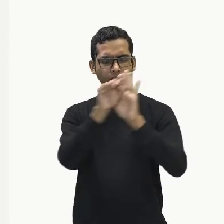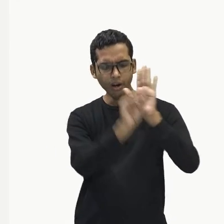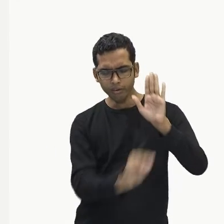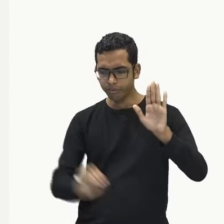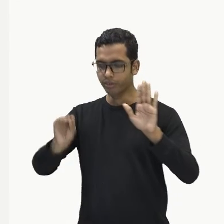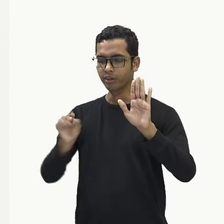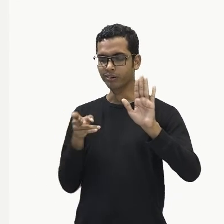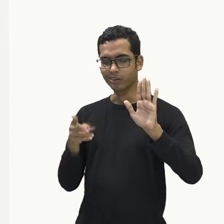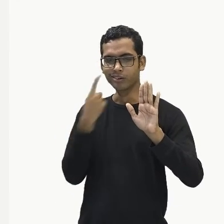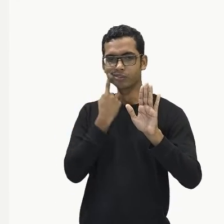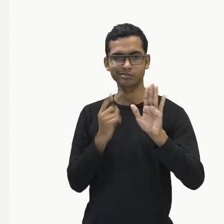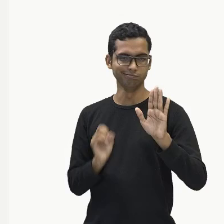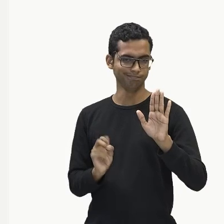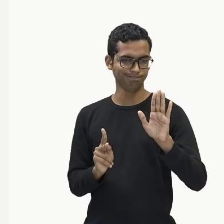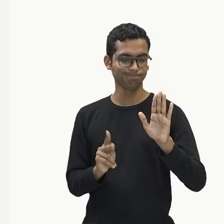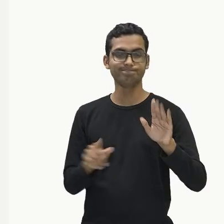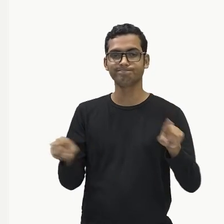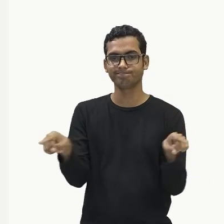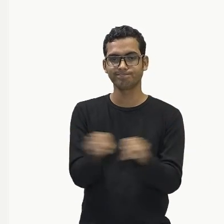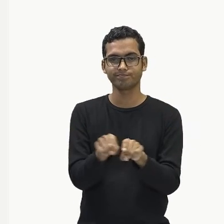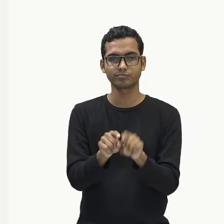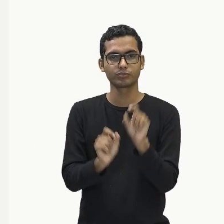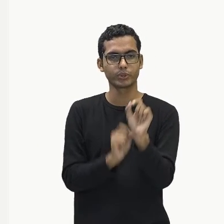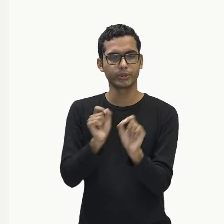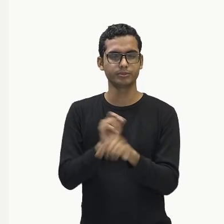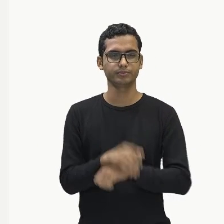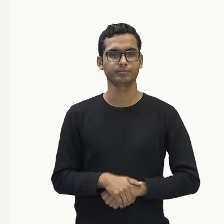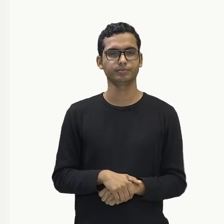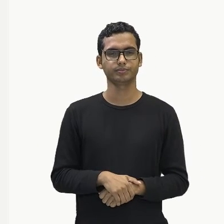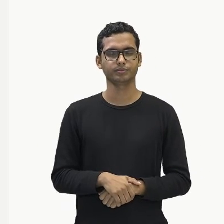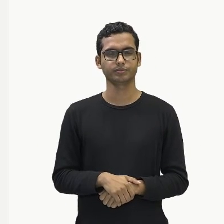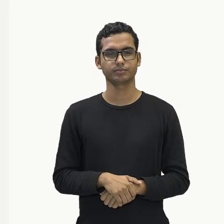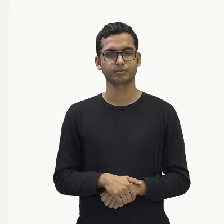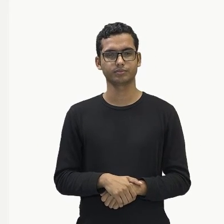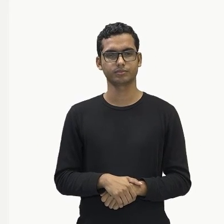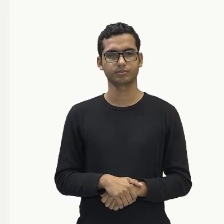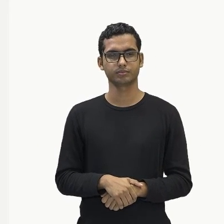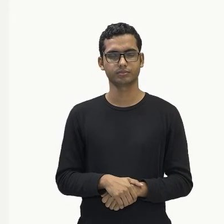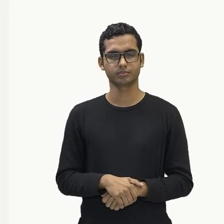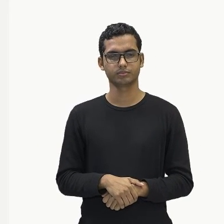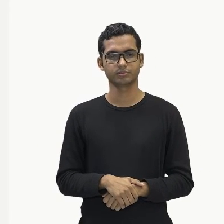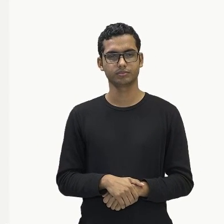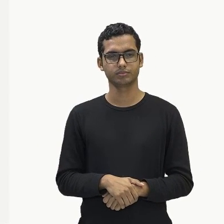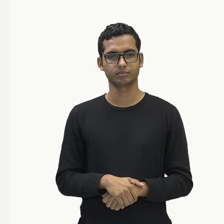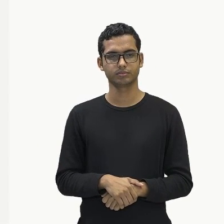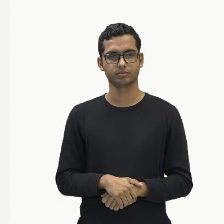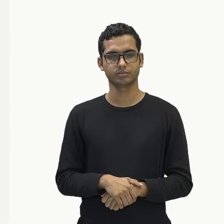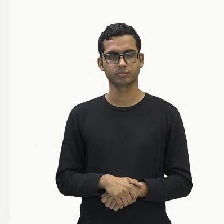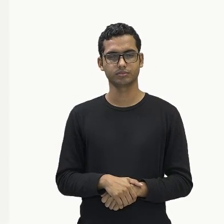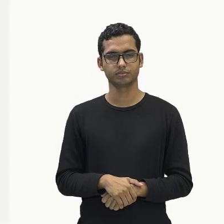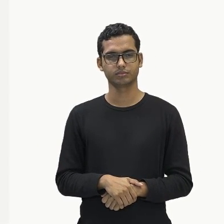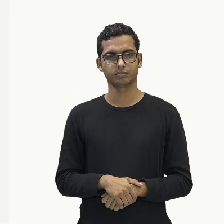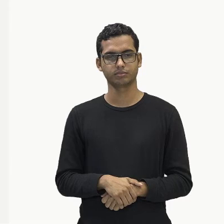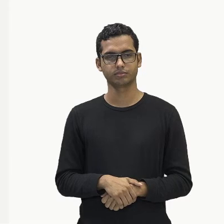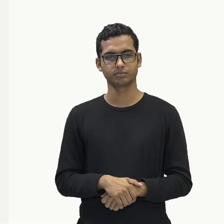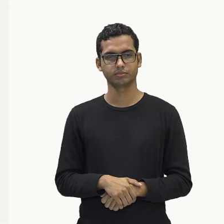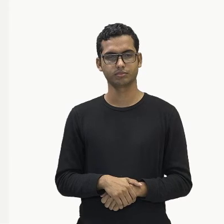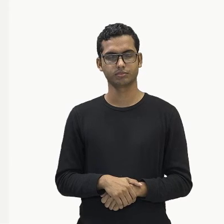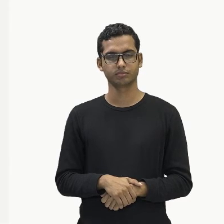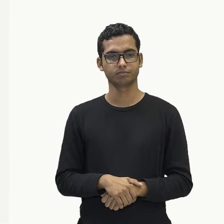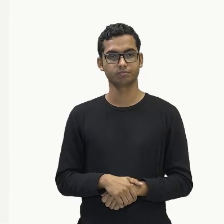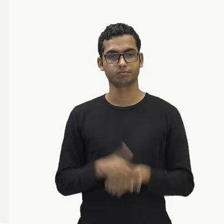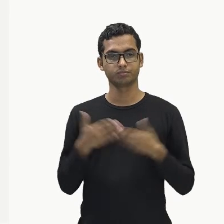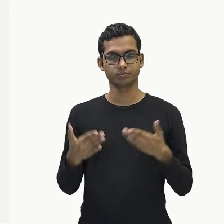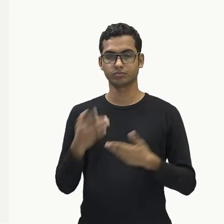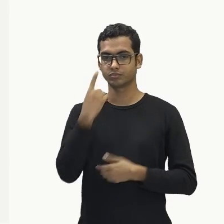lá, ok? E aqui, como não tem o parêntese, só quem vai ser